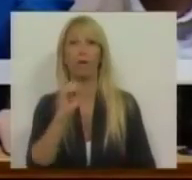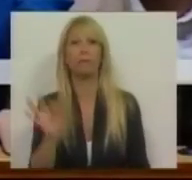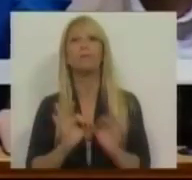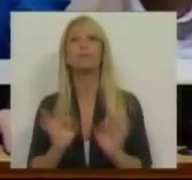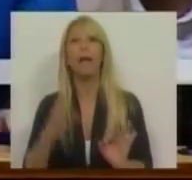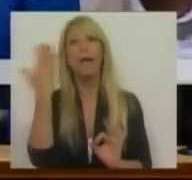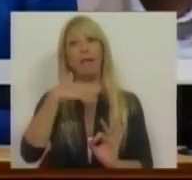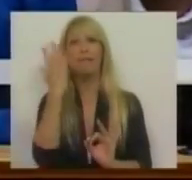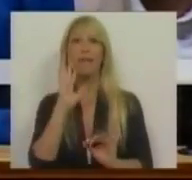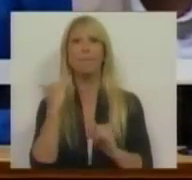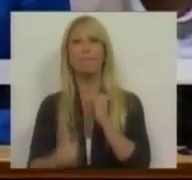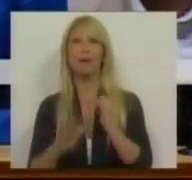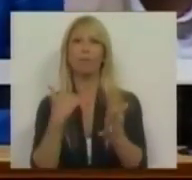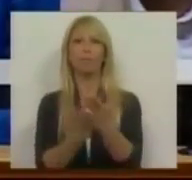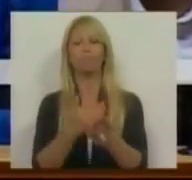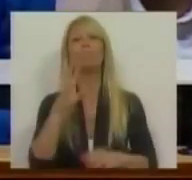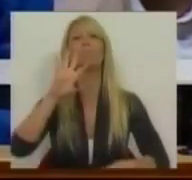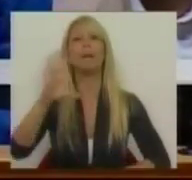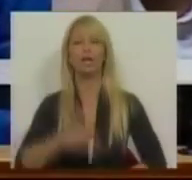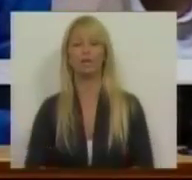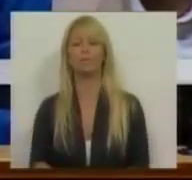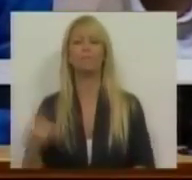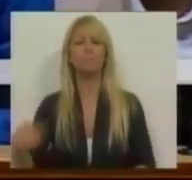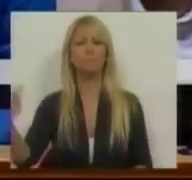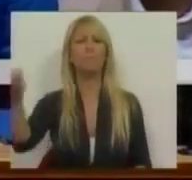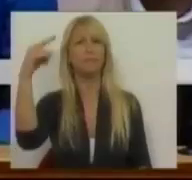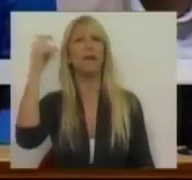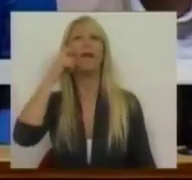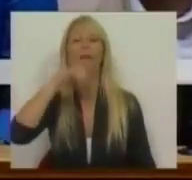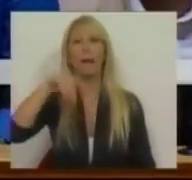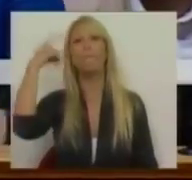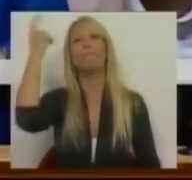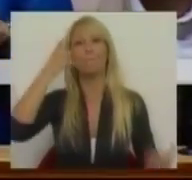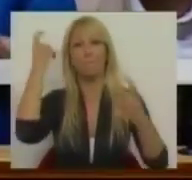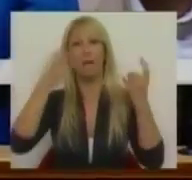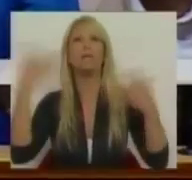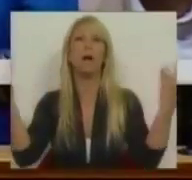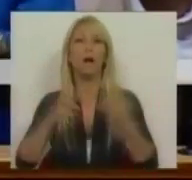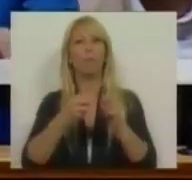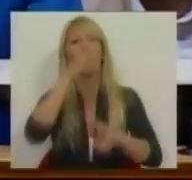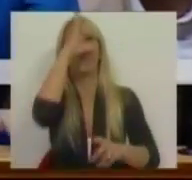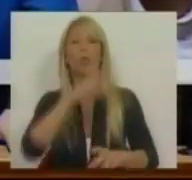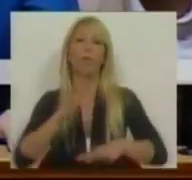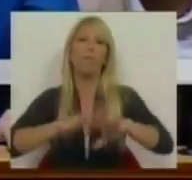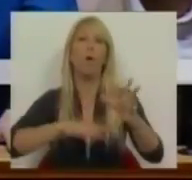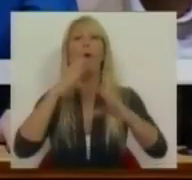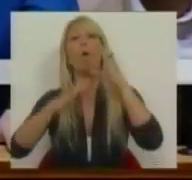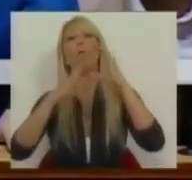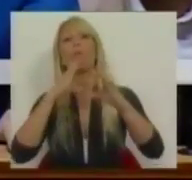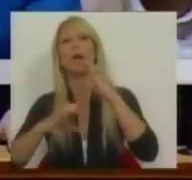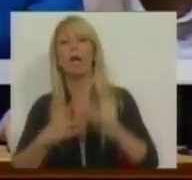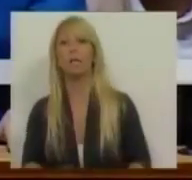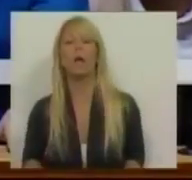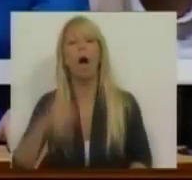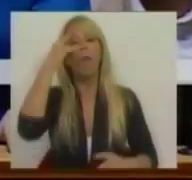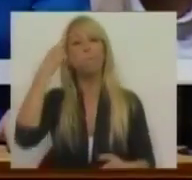para este país. Há quem pense que o problema do Governo é a comunicação. E bem sei que o Governo tem tentado lidar com ele, e